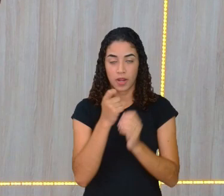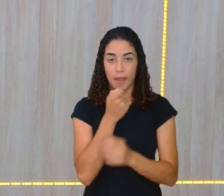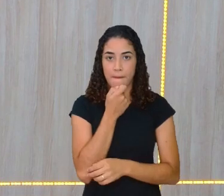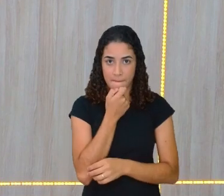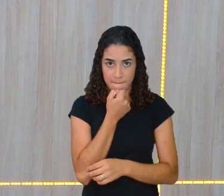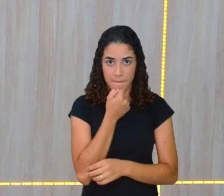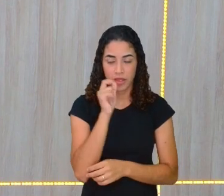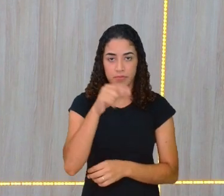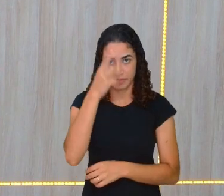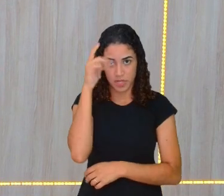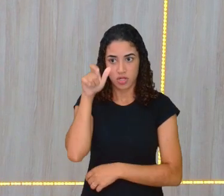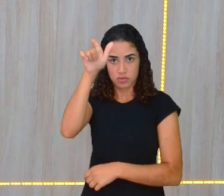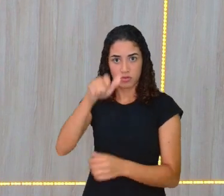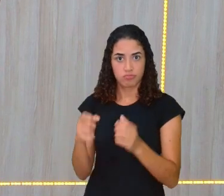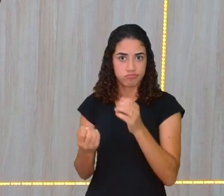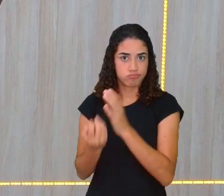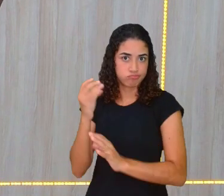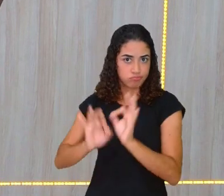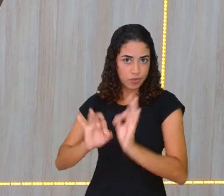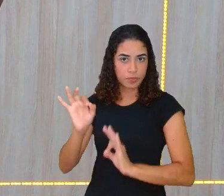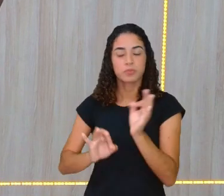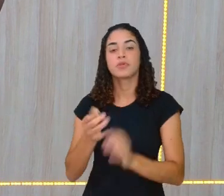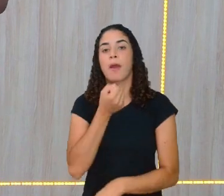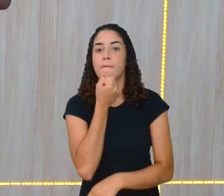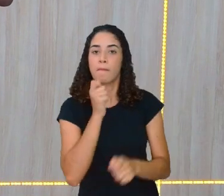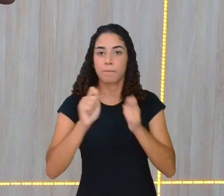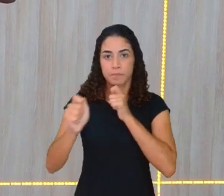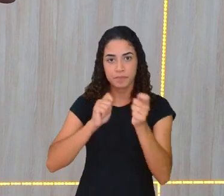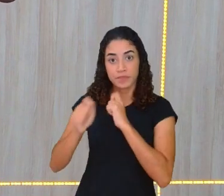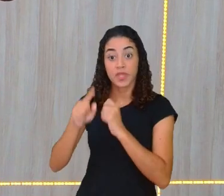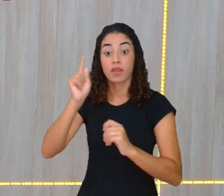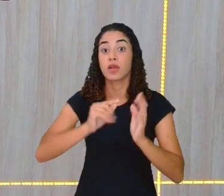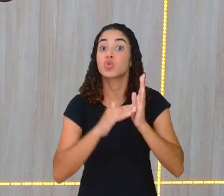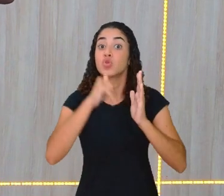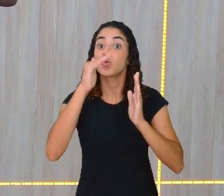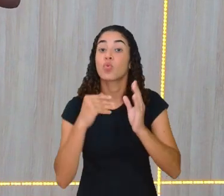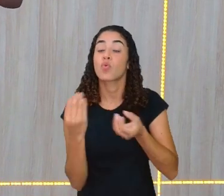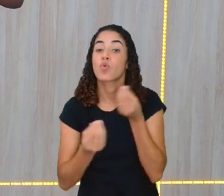repórter, que é a pessoa que fez a reportagem, né? Num tom ali